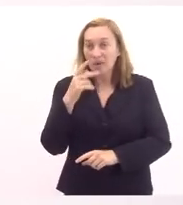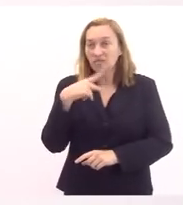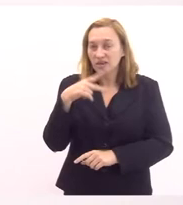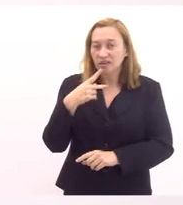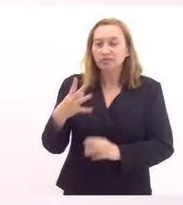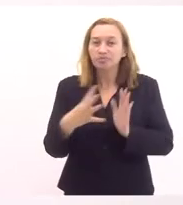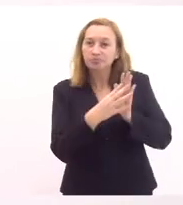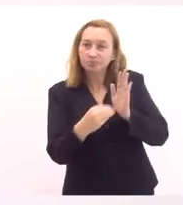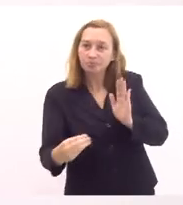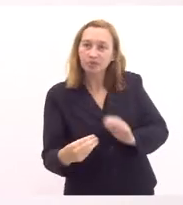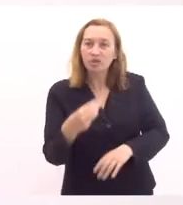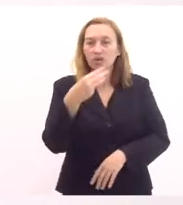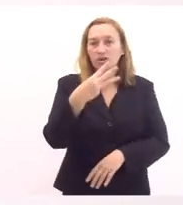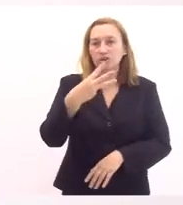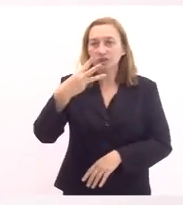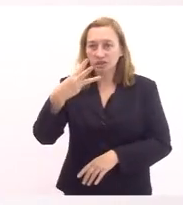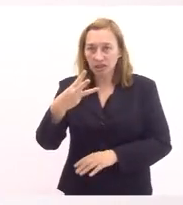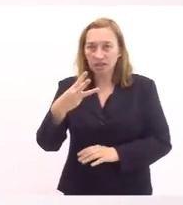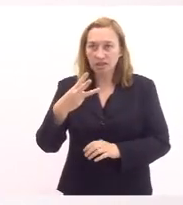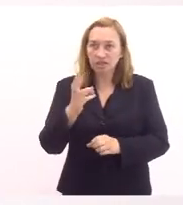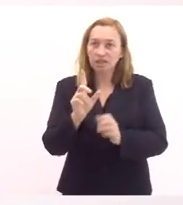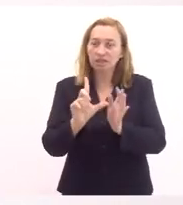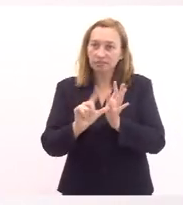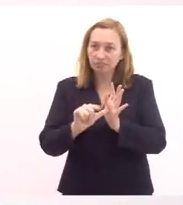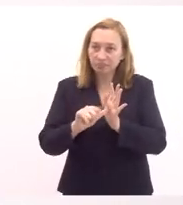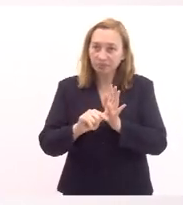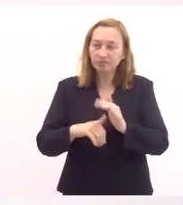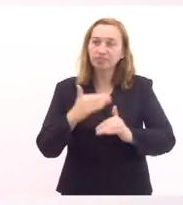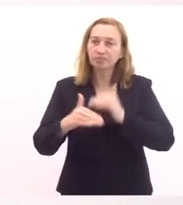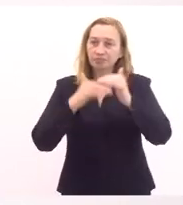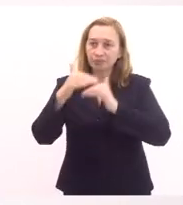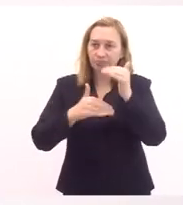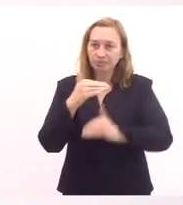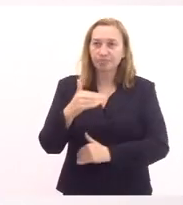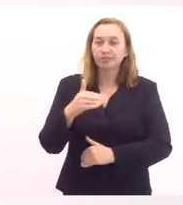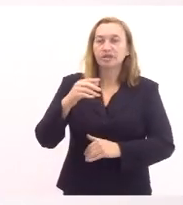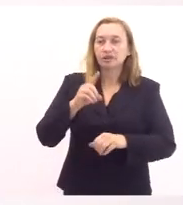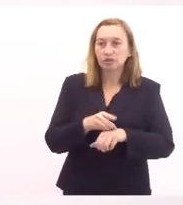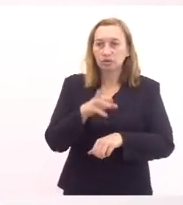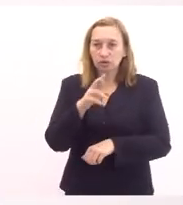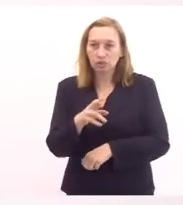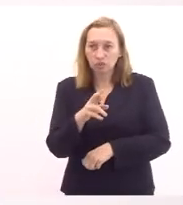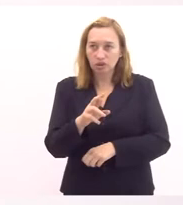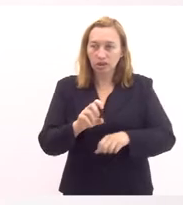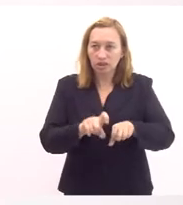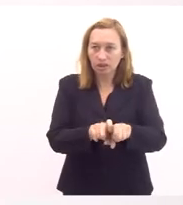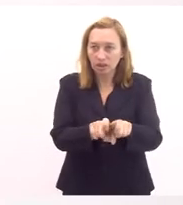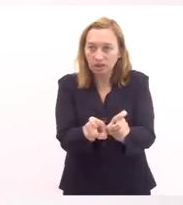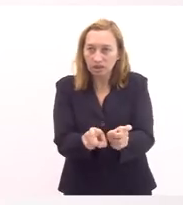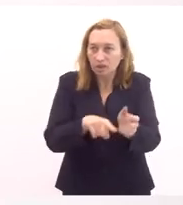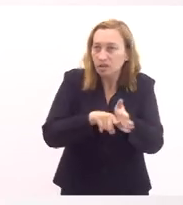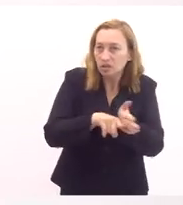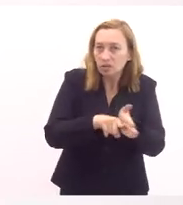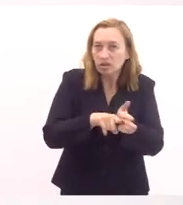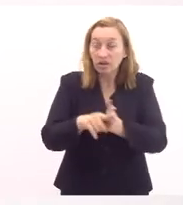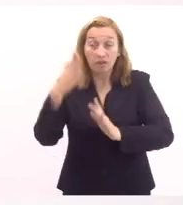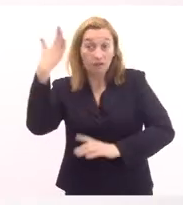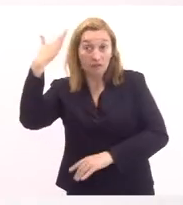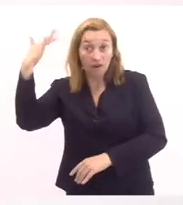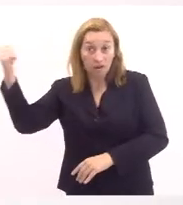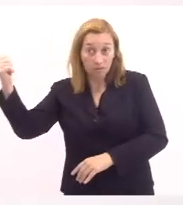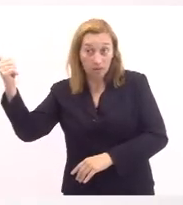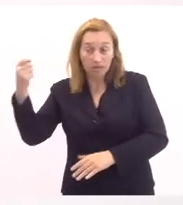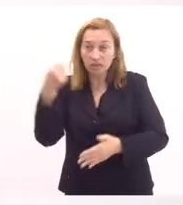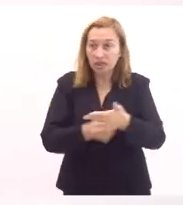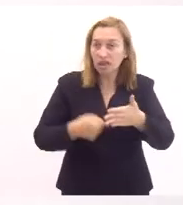o modelo dos três atrasos que é o modelo que foi desenvolvido pela Doutora melania Amorim que é um obstetra bastante reconhecida